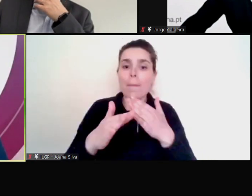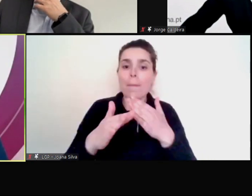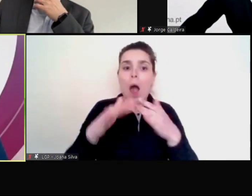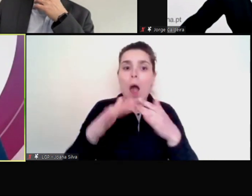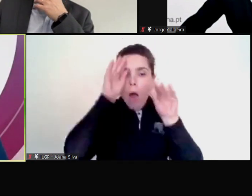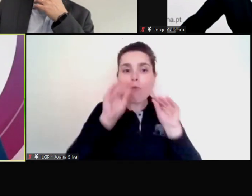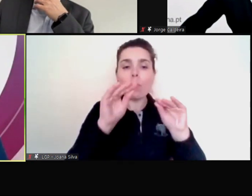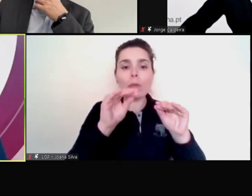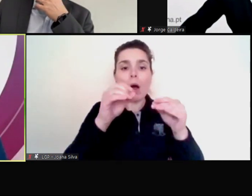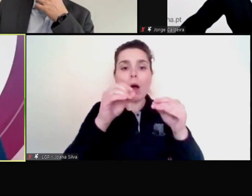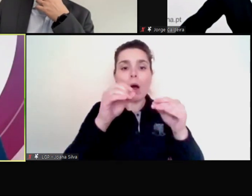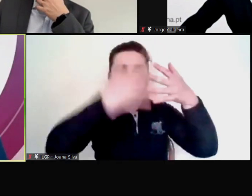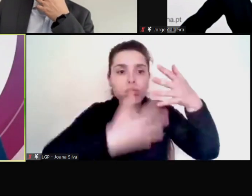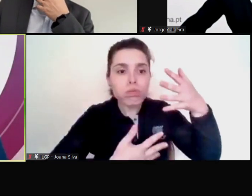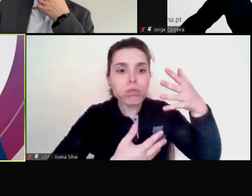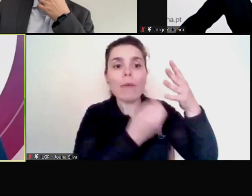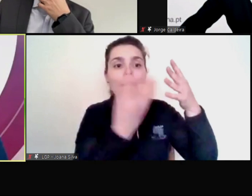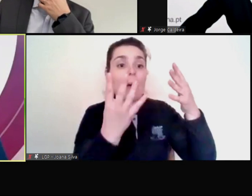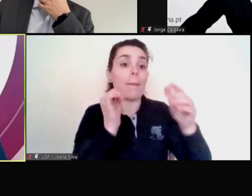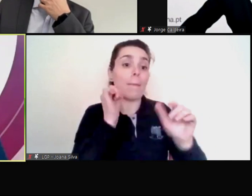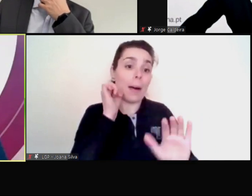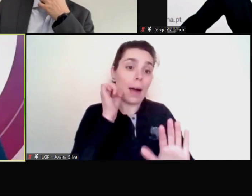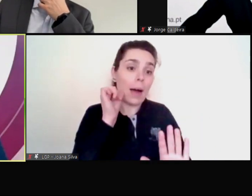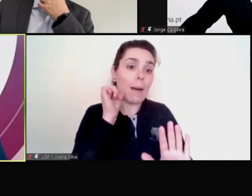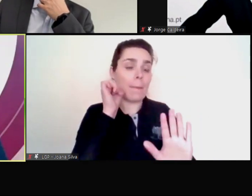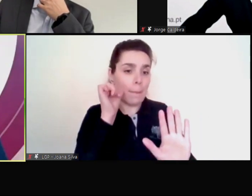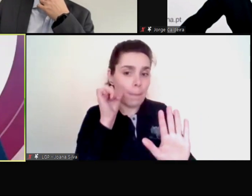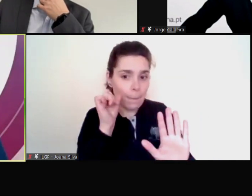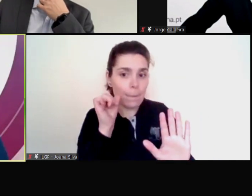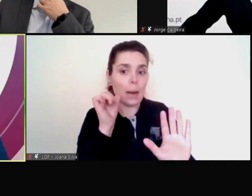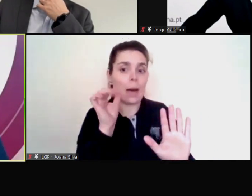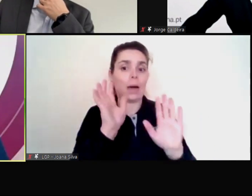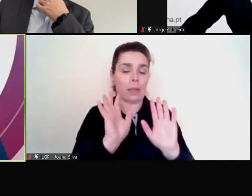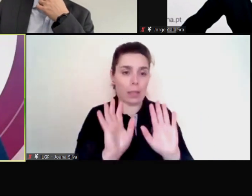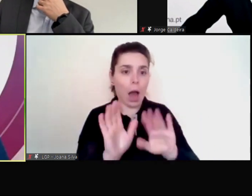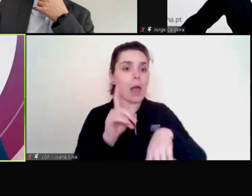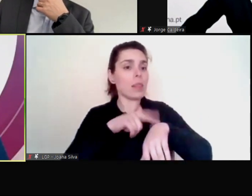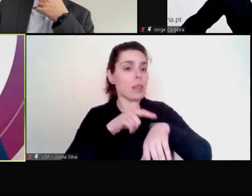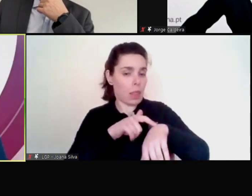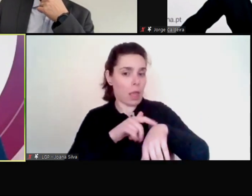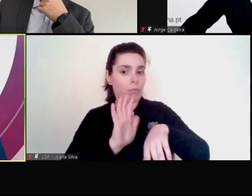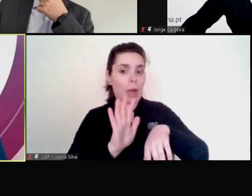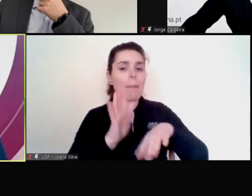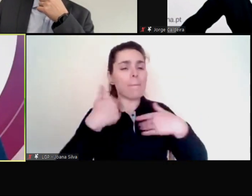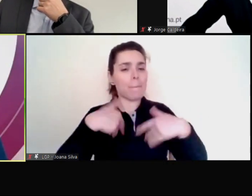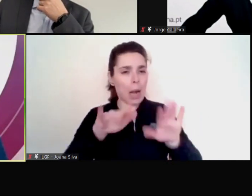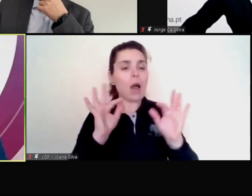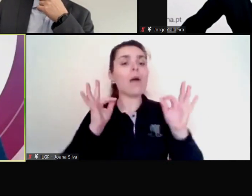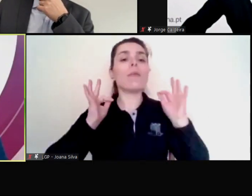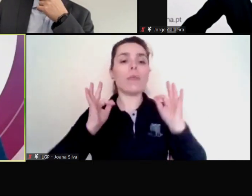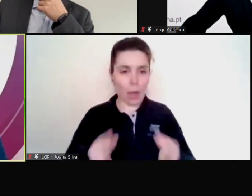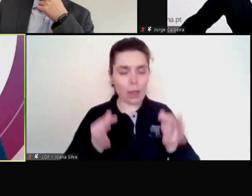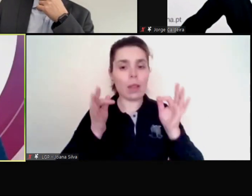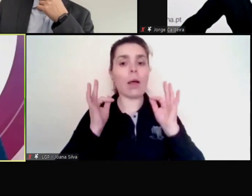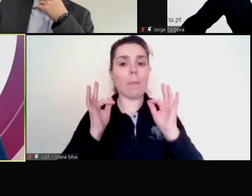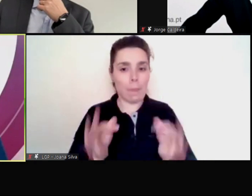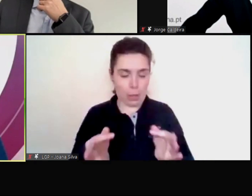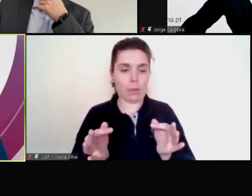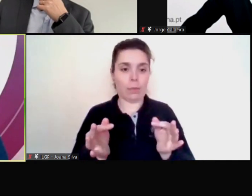já disponível. Vamos levar algum tempo a ter muita oferta disponível, mas vale a pena, porque o retorno do investimento é muito